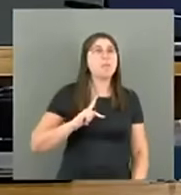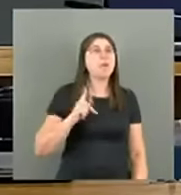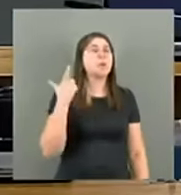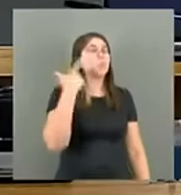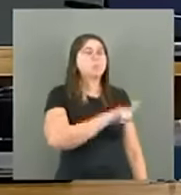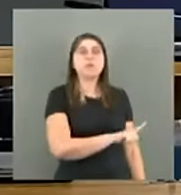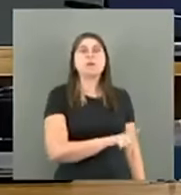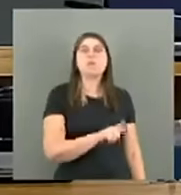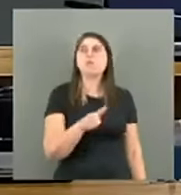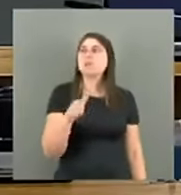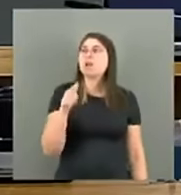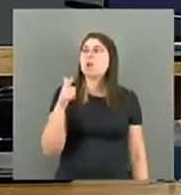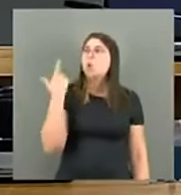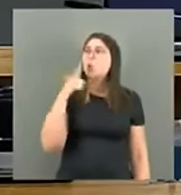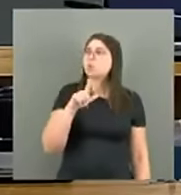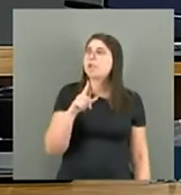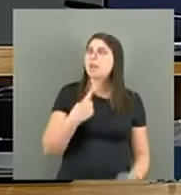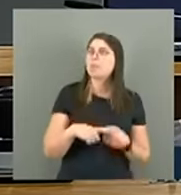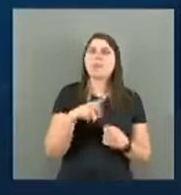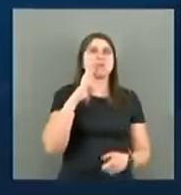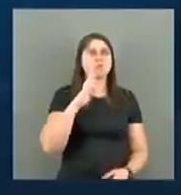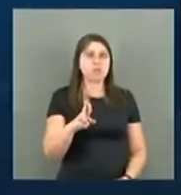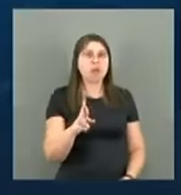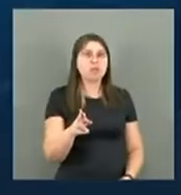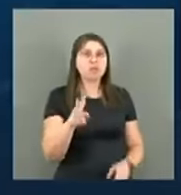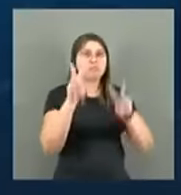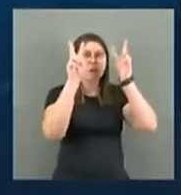resultados? Aqueles que já foram citados?